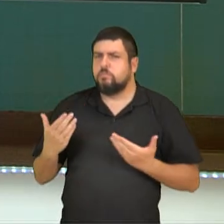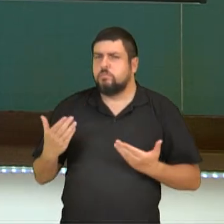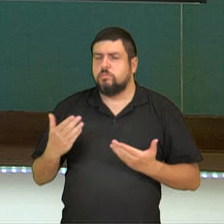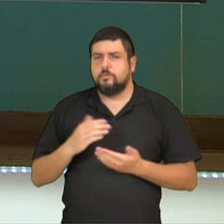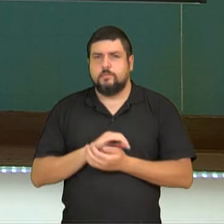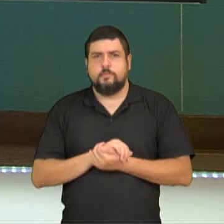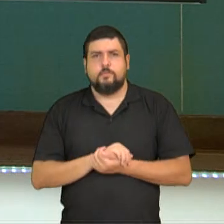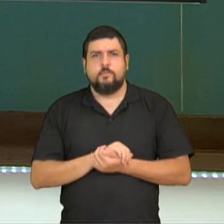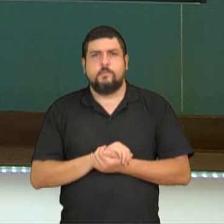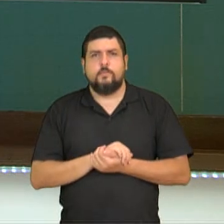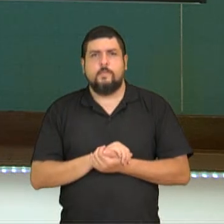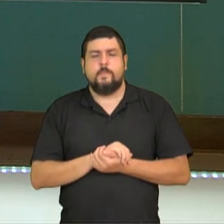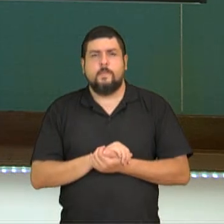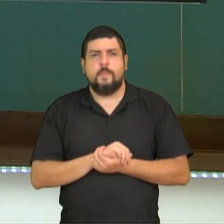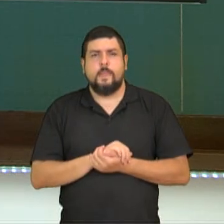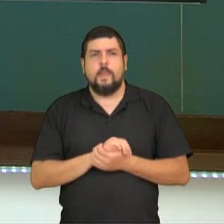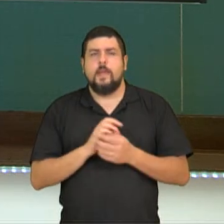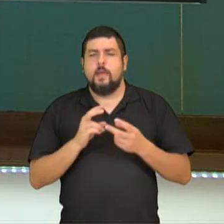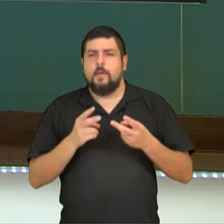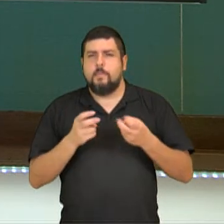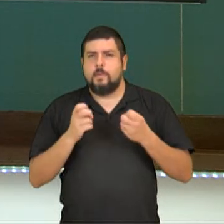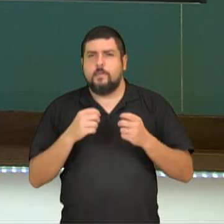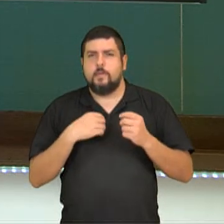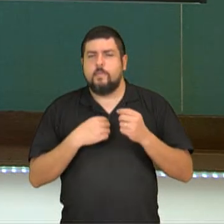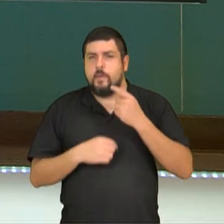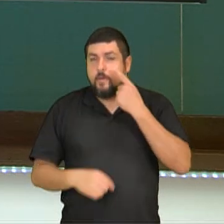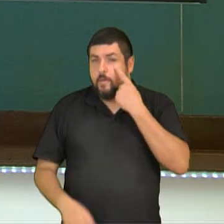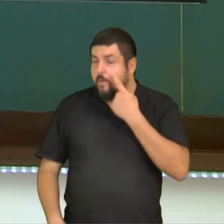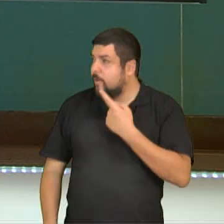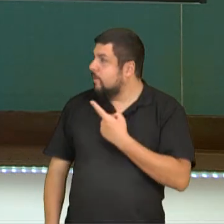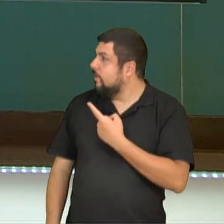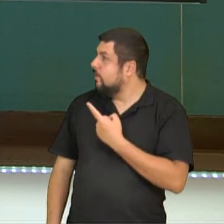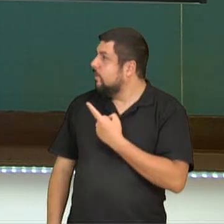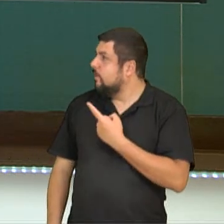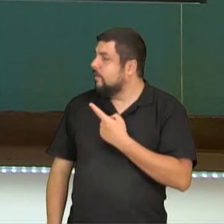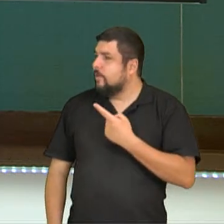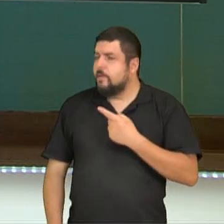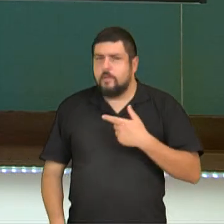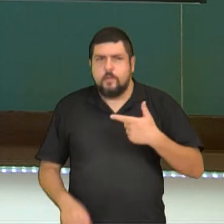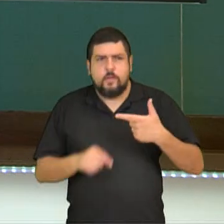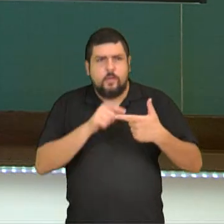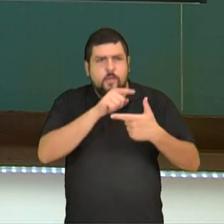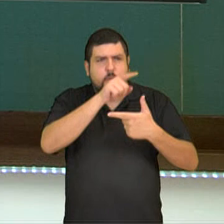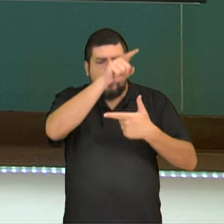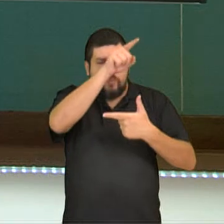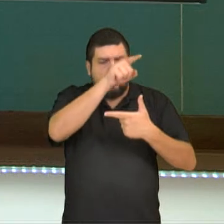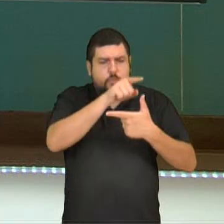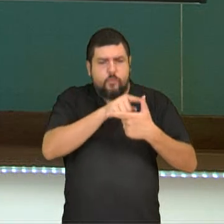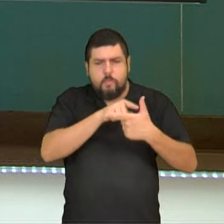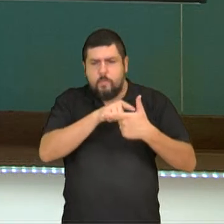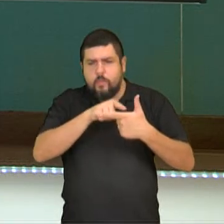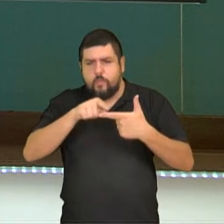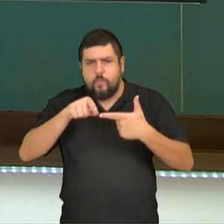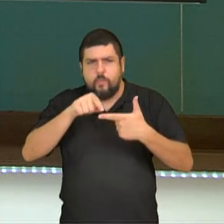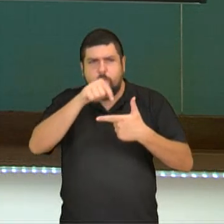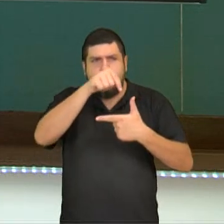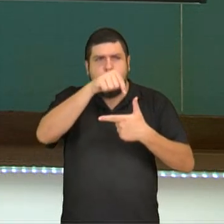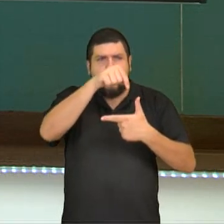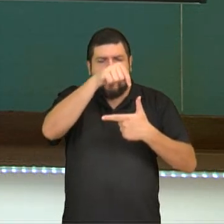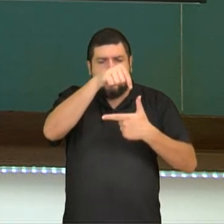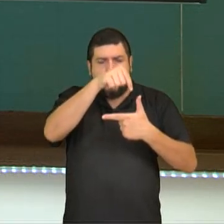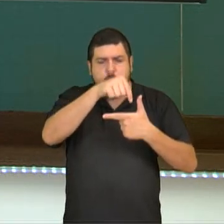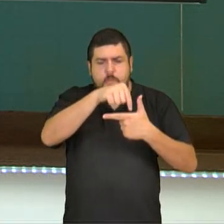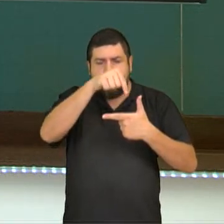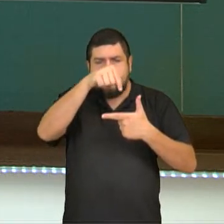pode observar aqui nas setinhas que nós temos o x igual a 0, né? O x igual a 3, o